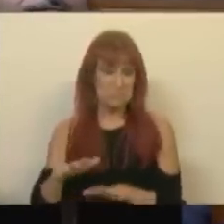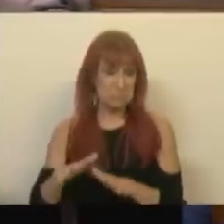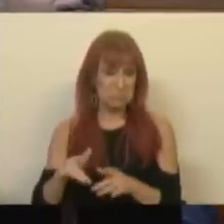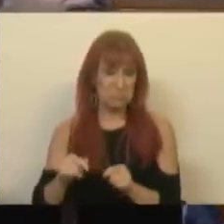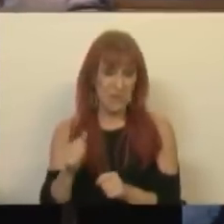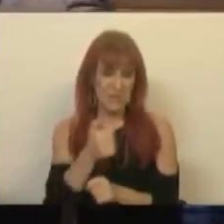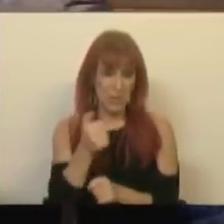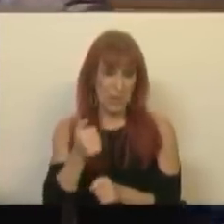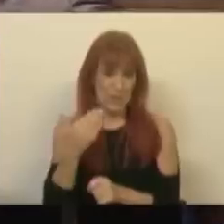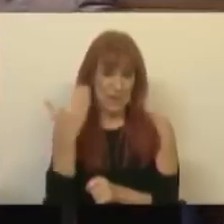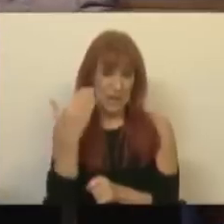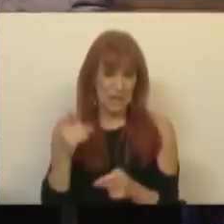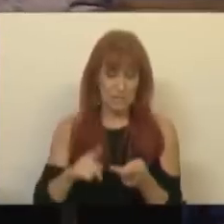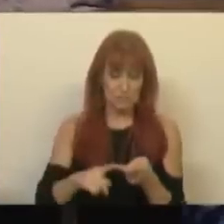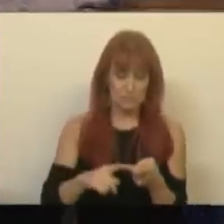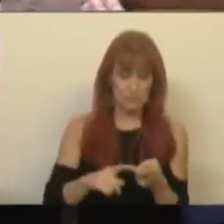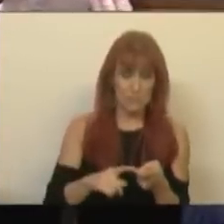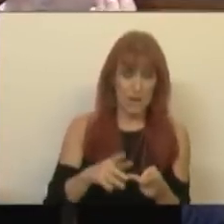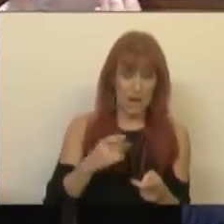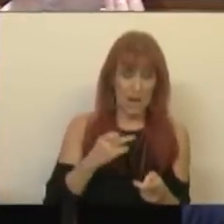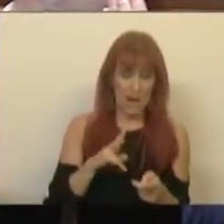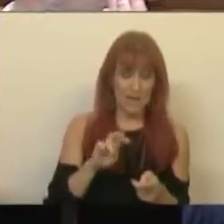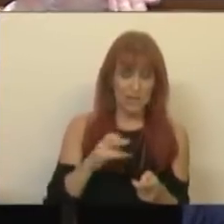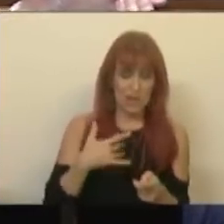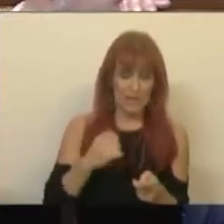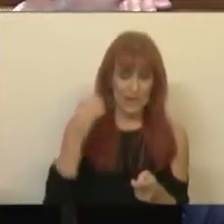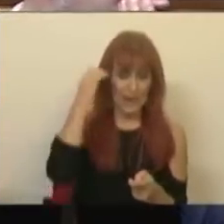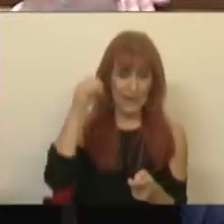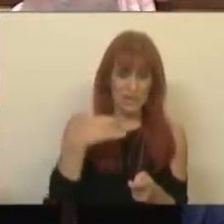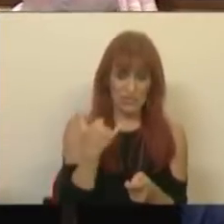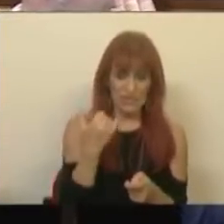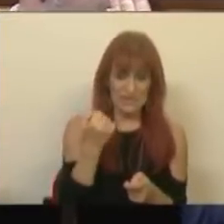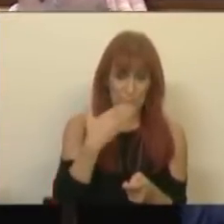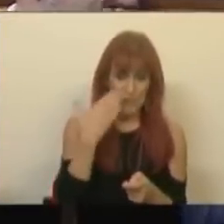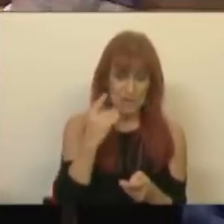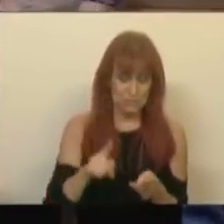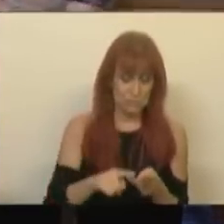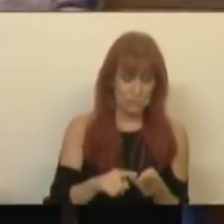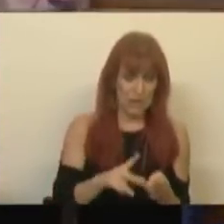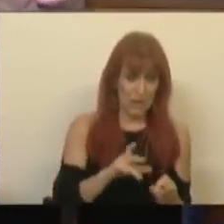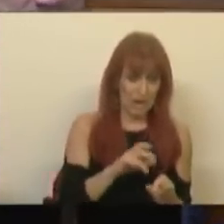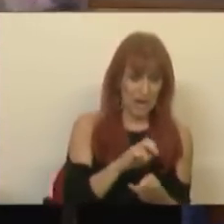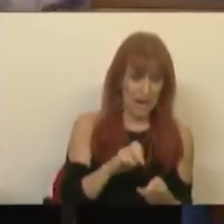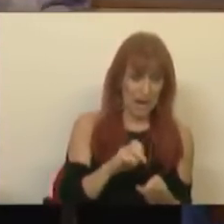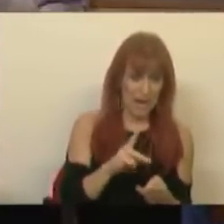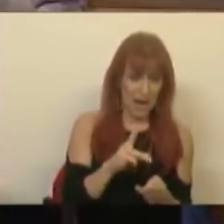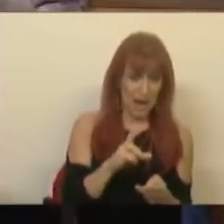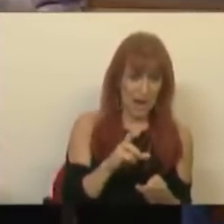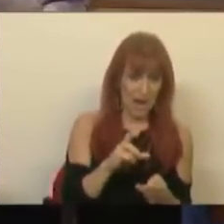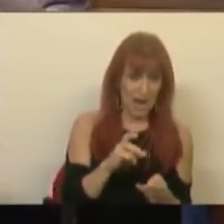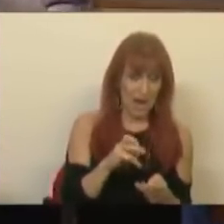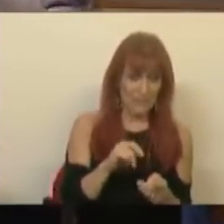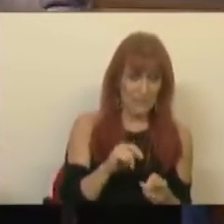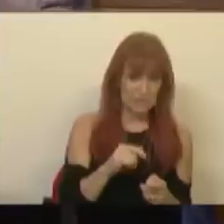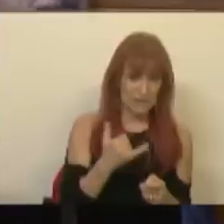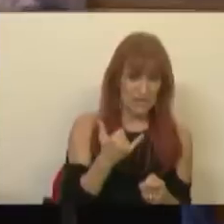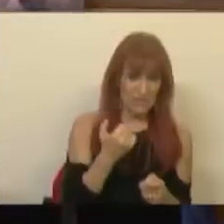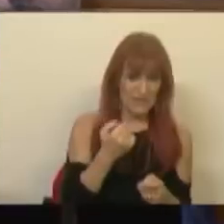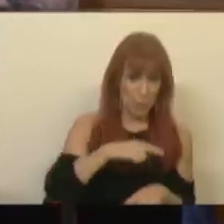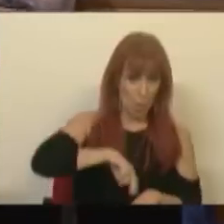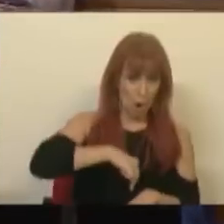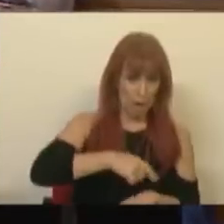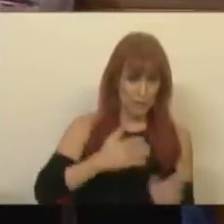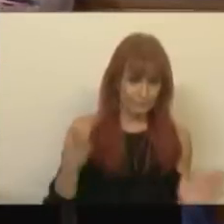55 Dias Alexandra Reis Demorou 25 dias e cada alvorou Demorou a 25